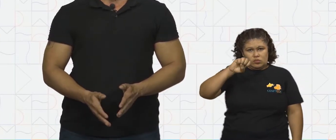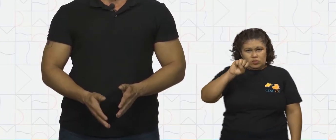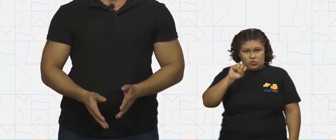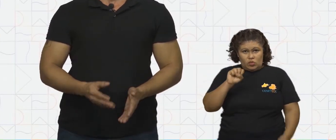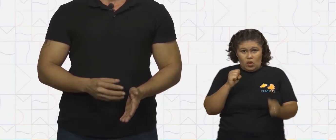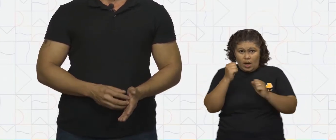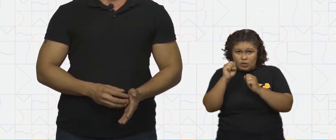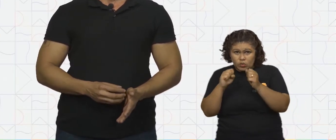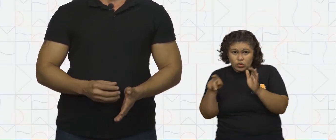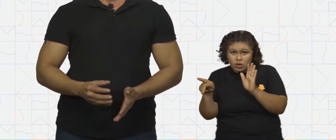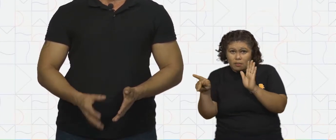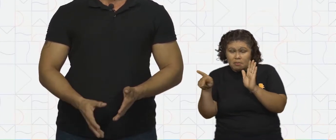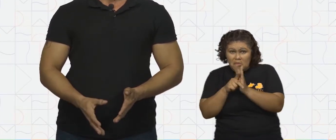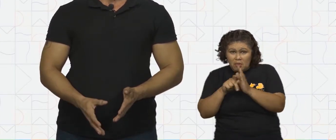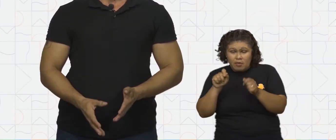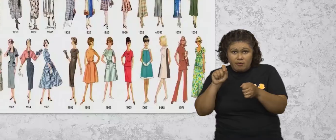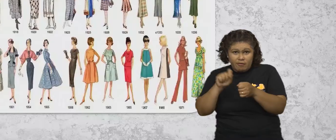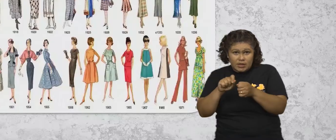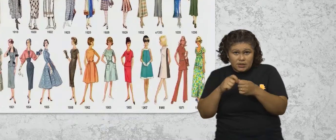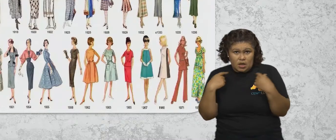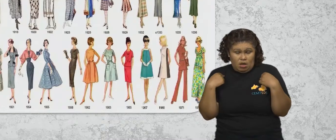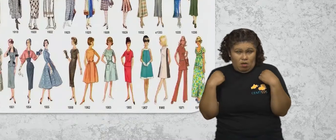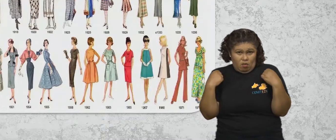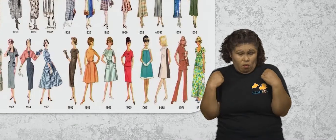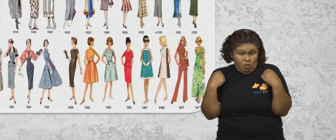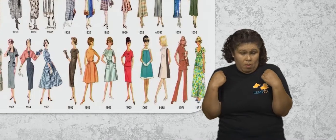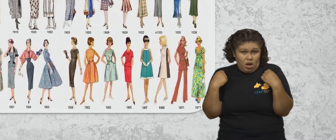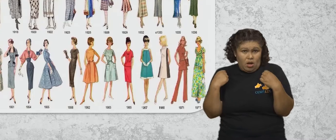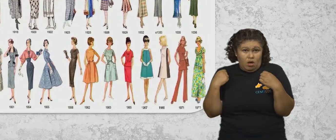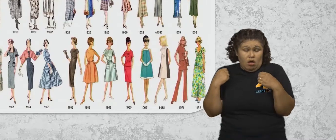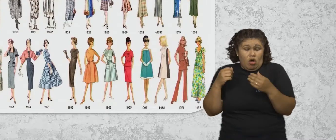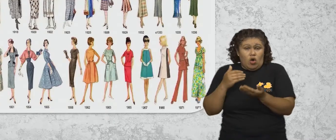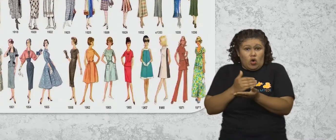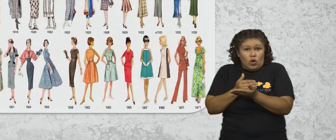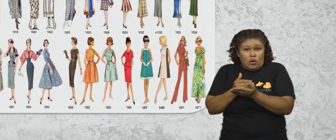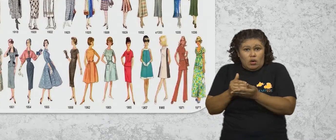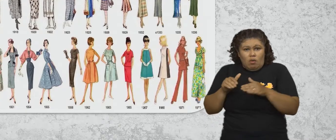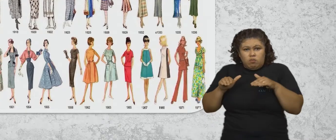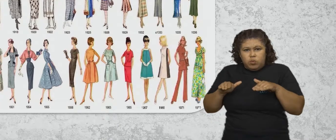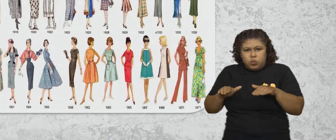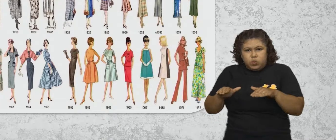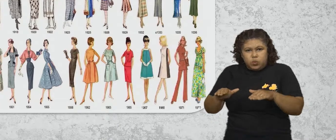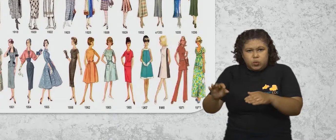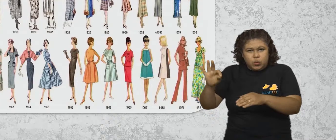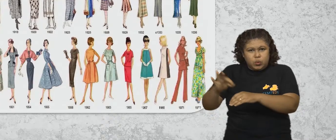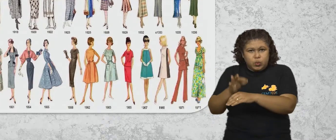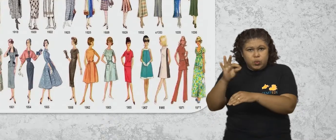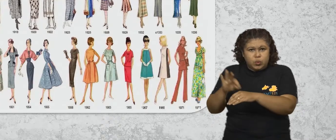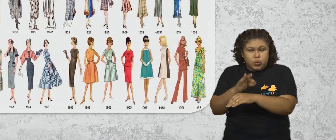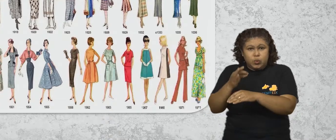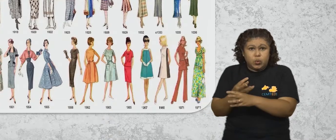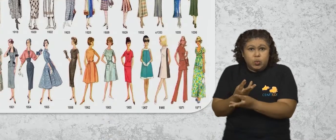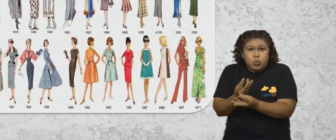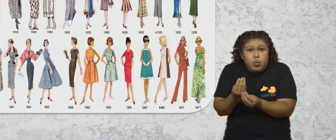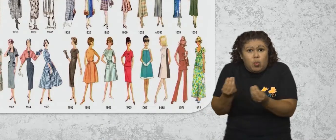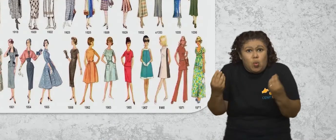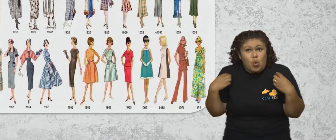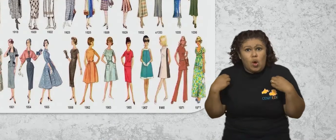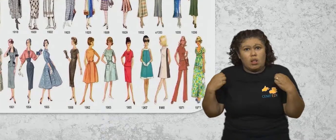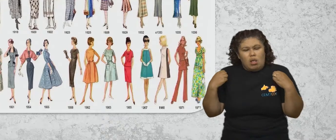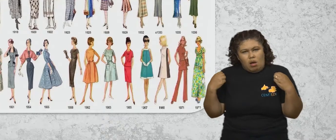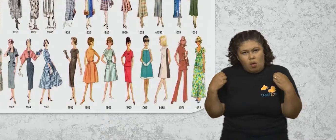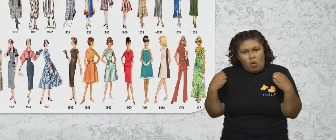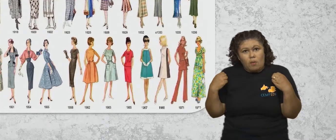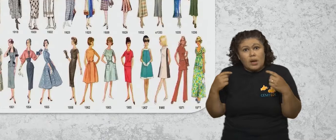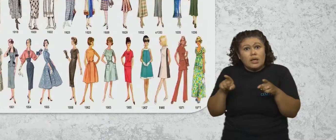evoluiu, passando a produzir em massa. Percebemos nessa imagem como as mudanças ocorreram de forma rápida,